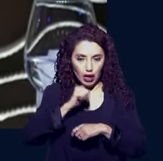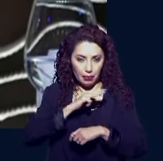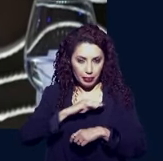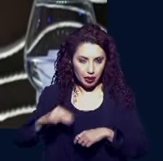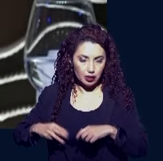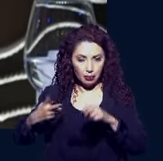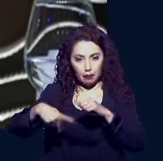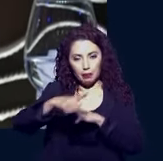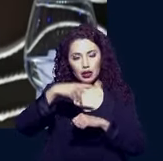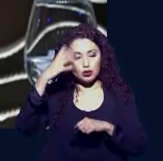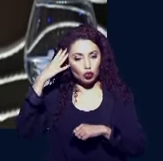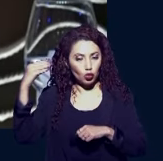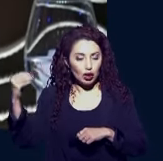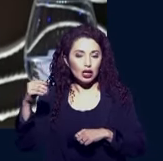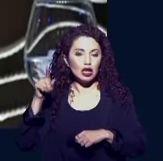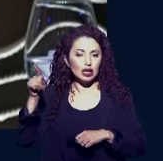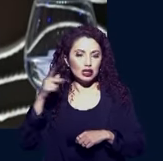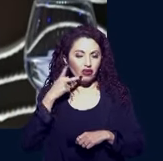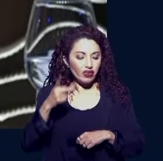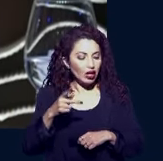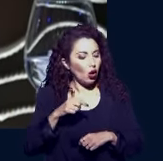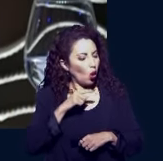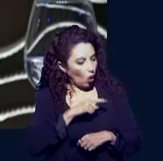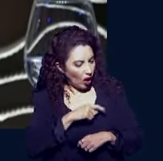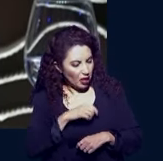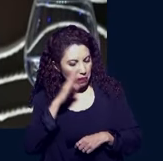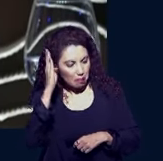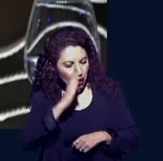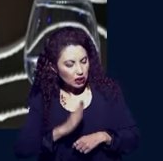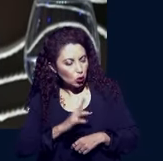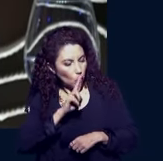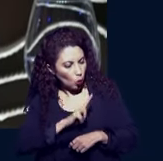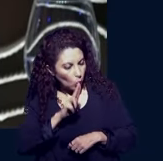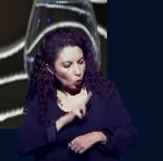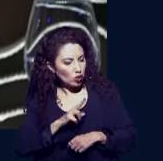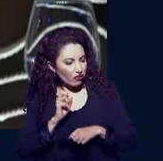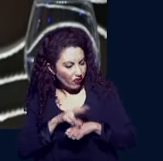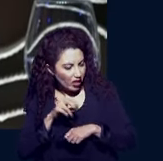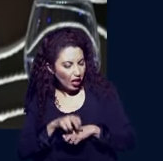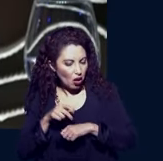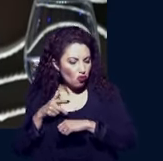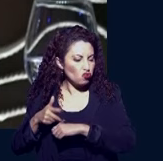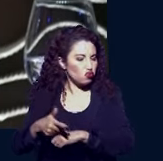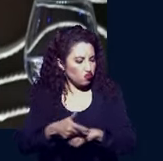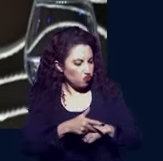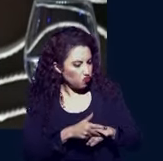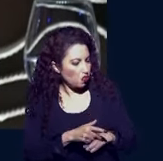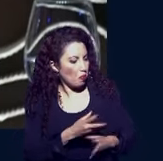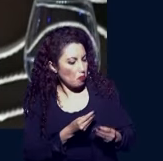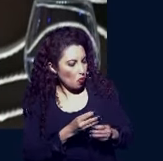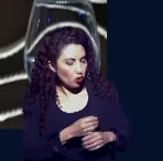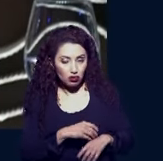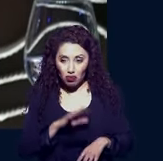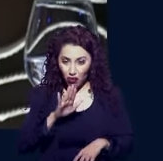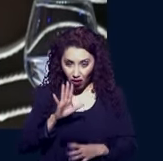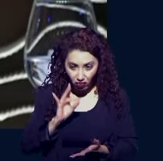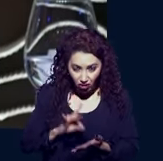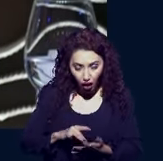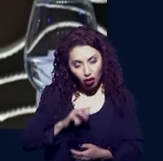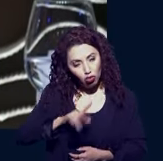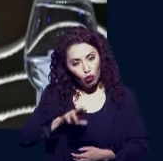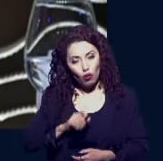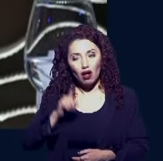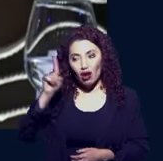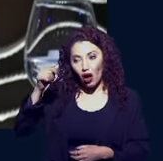da Holanda que o Brasil usava muito pesticida e não é verdade eles usam muito mais do que a gente sendo que o